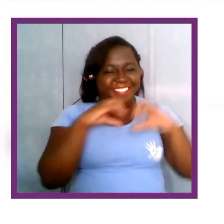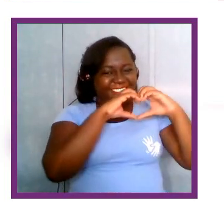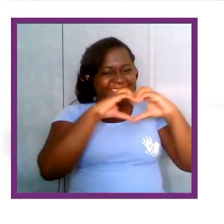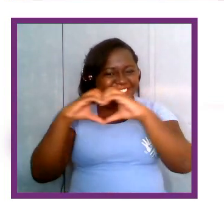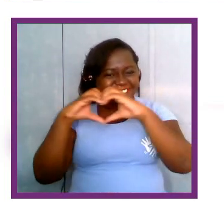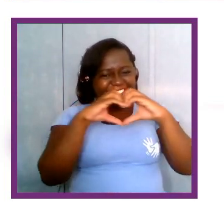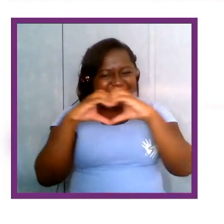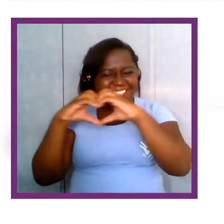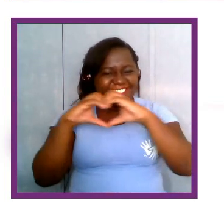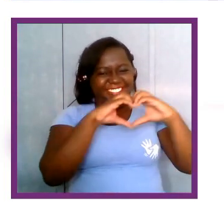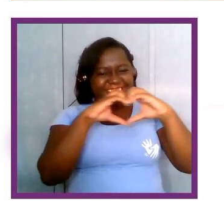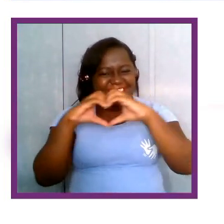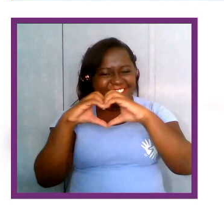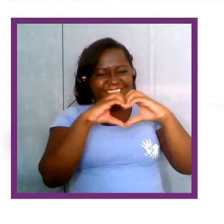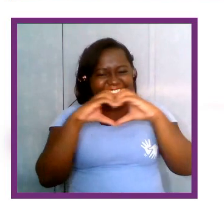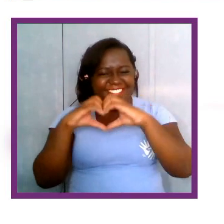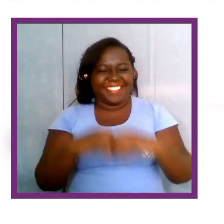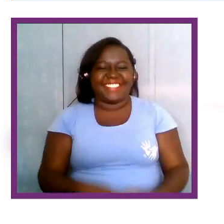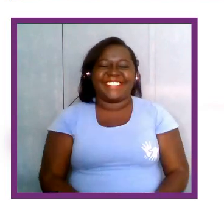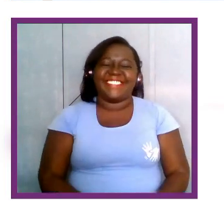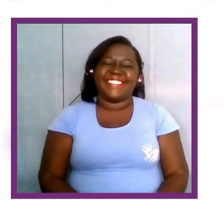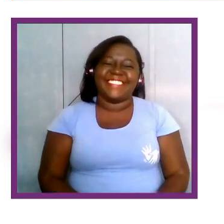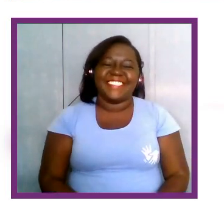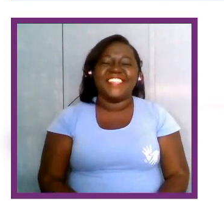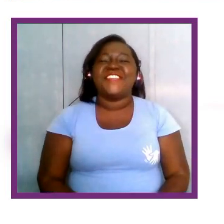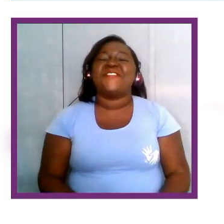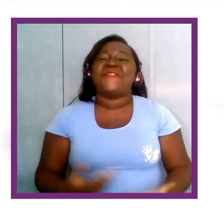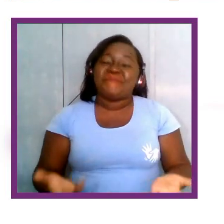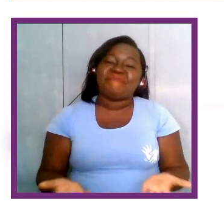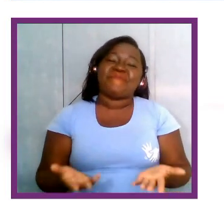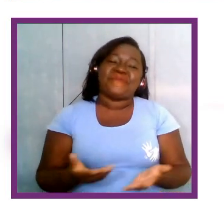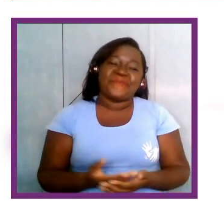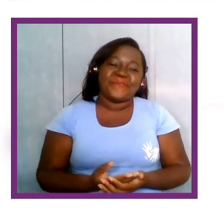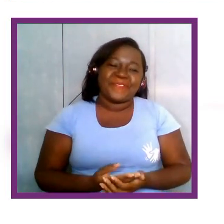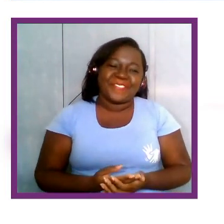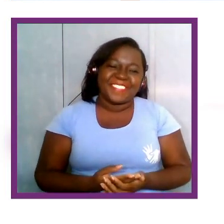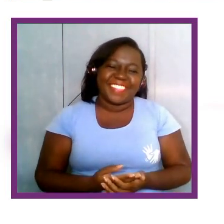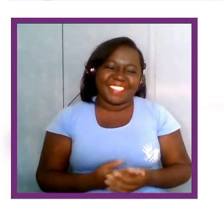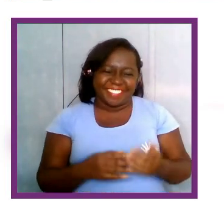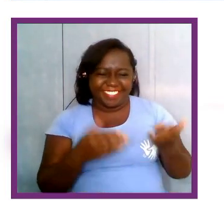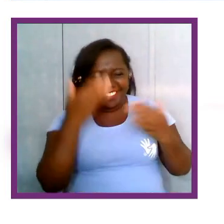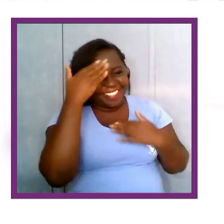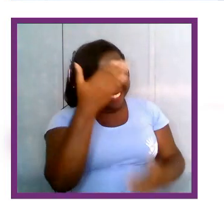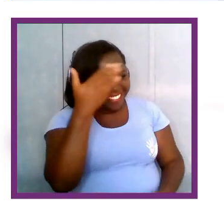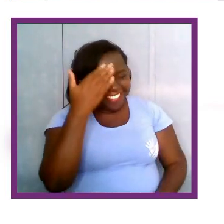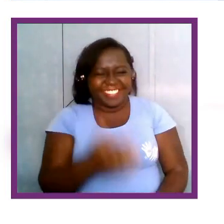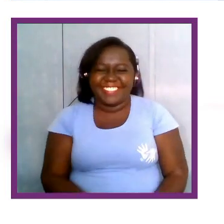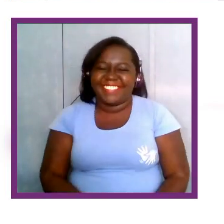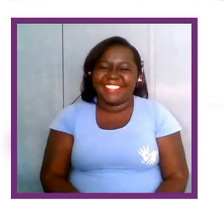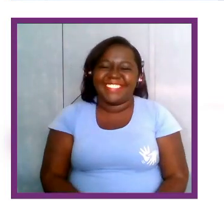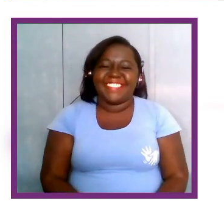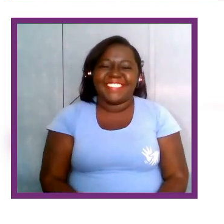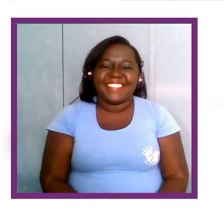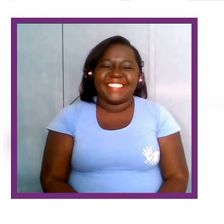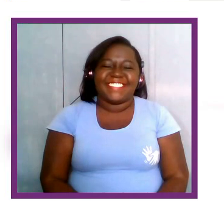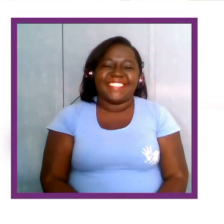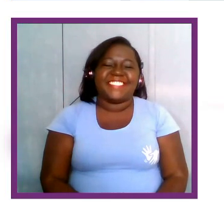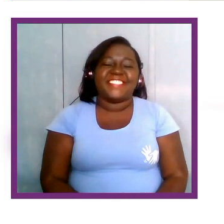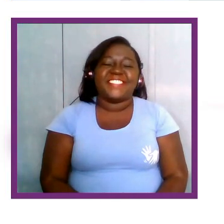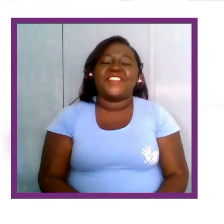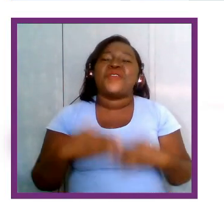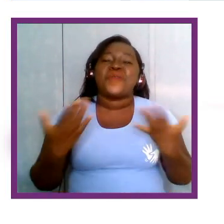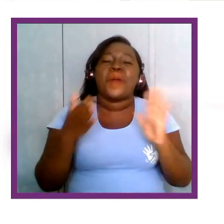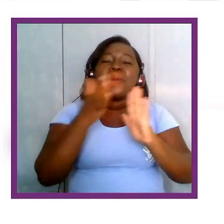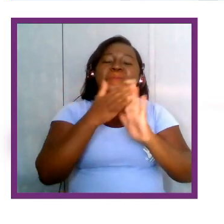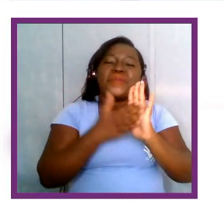like aqui. Vamos lá. Ela Quais disse são a as Pri. propostas que você preparou para a gente de alfabetização para o primeiro